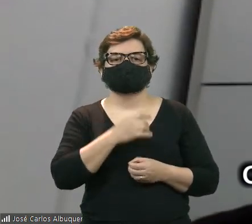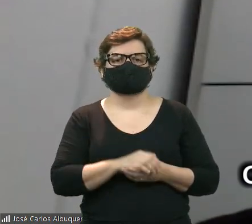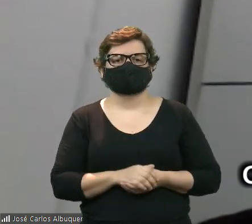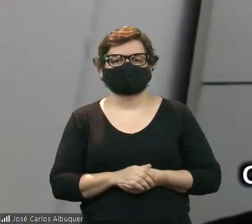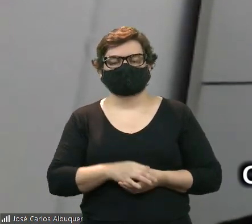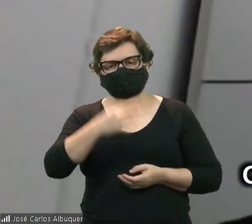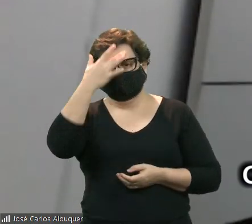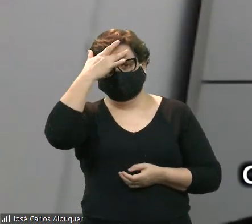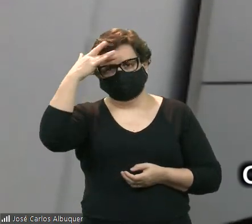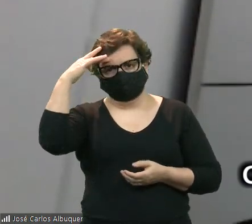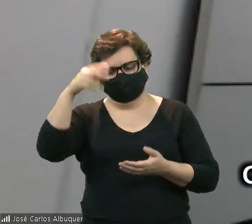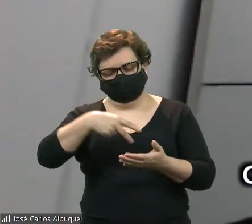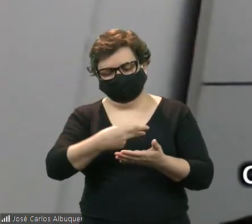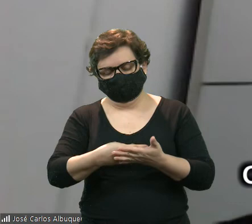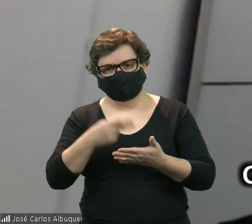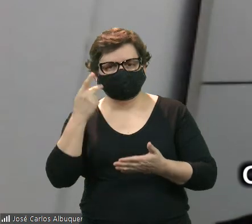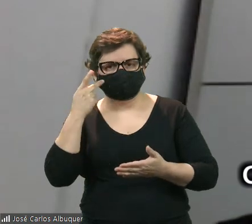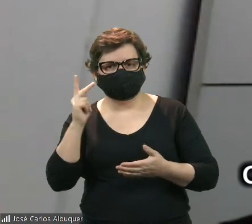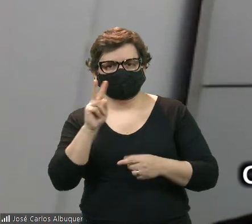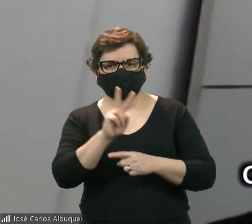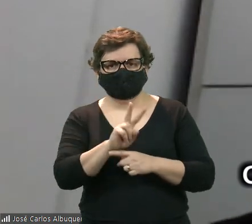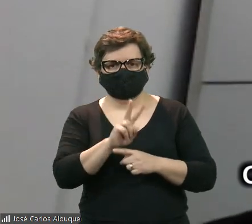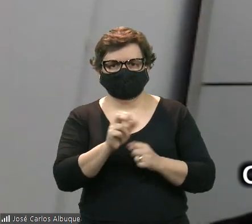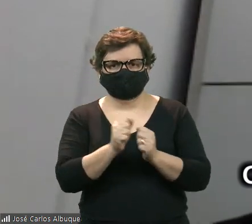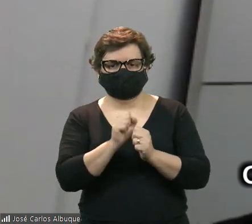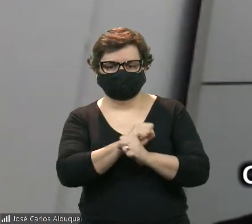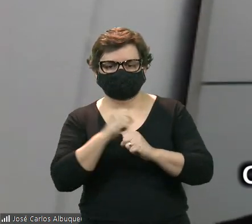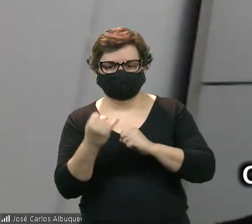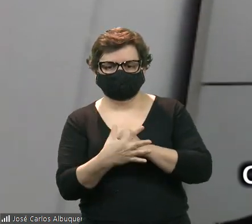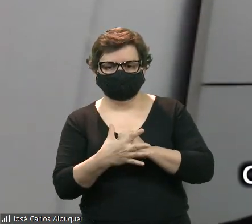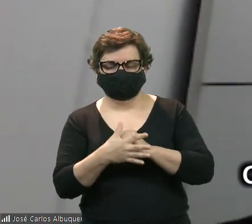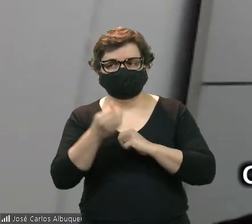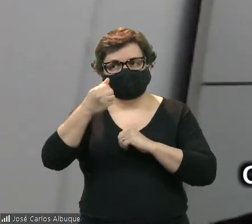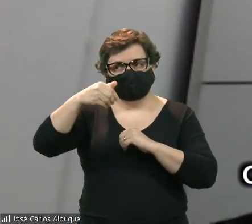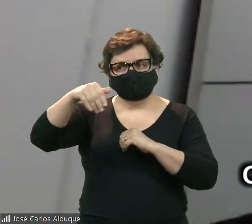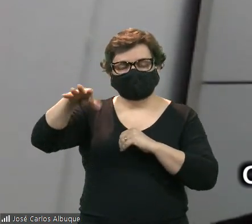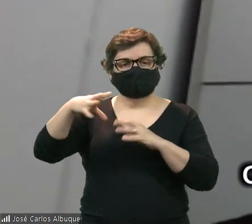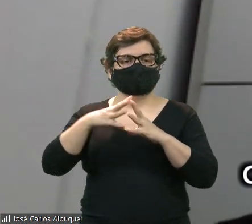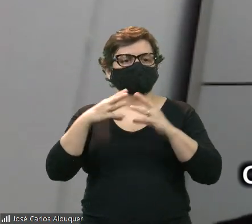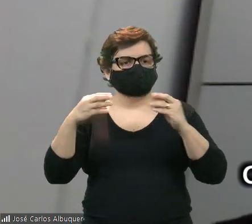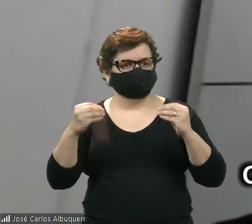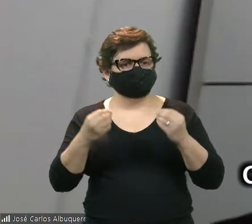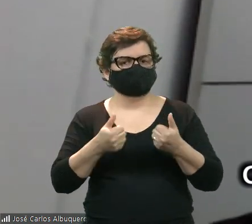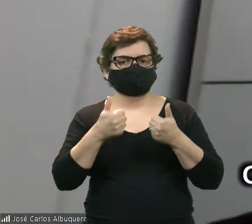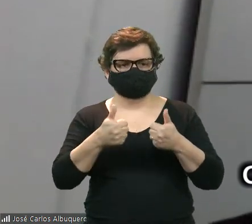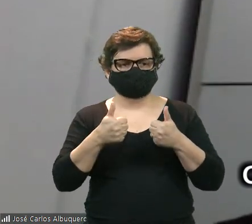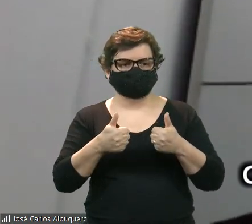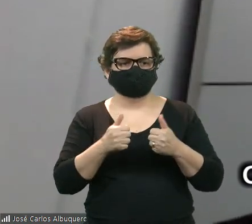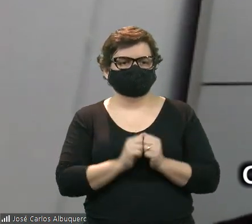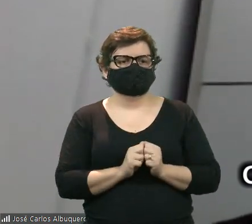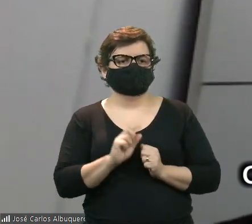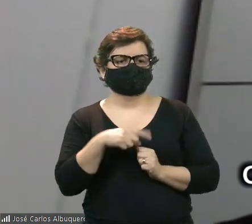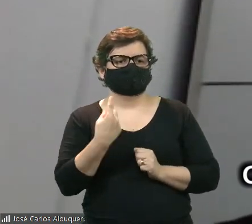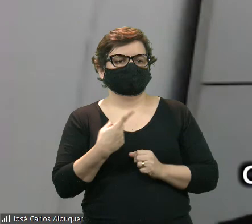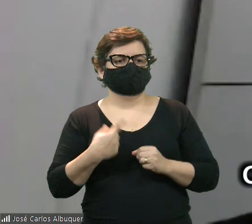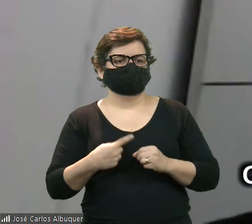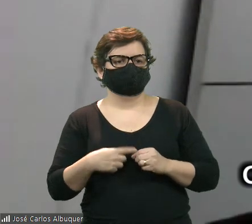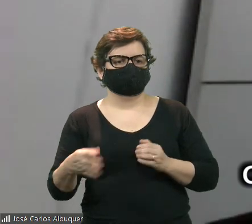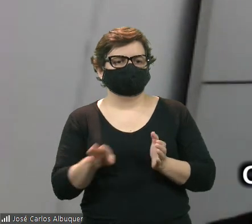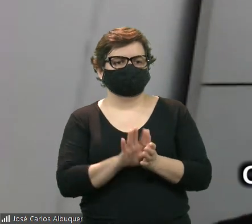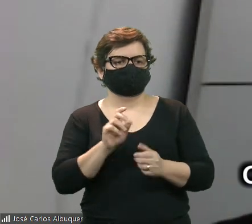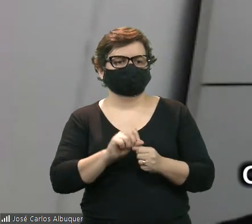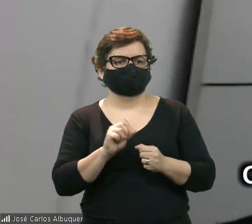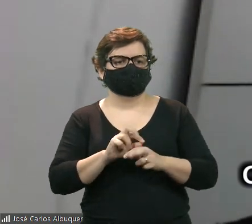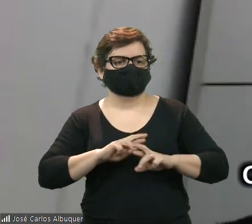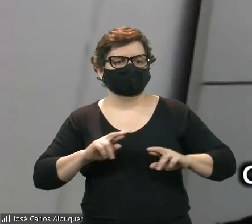internam para o tratamento têm saído ali curados, certo? Isso aí é o que a nossa cidade vem fazendo de